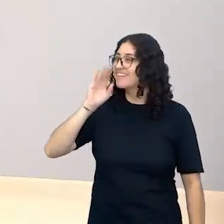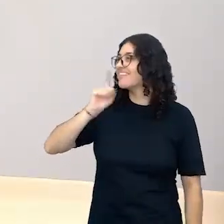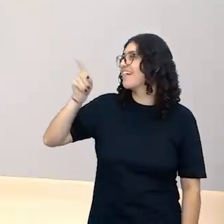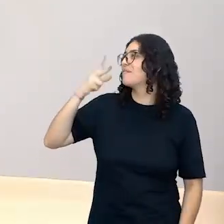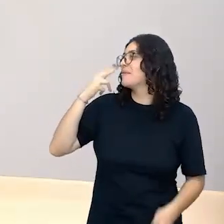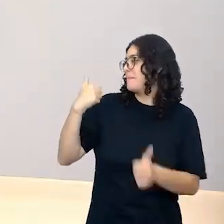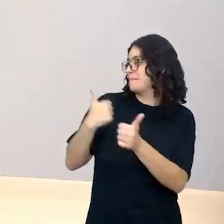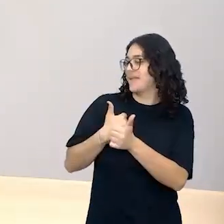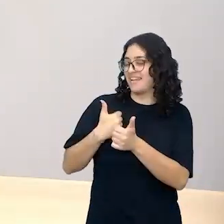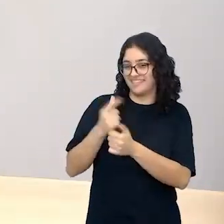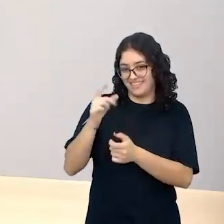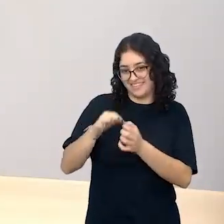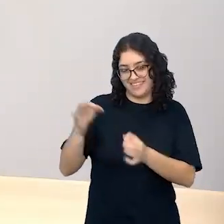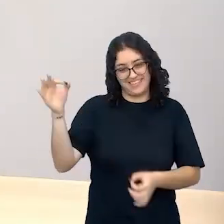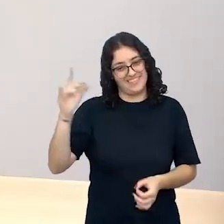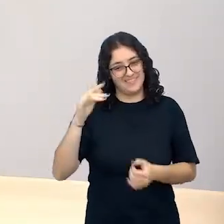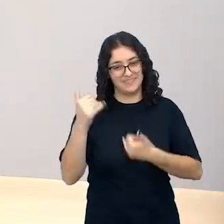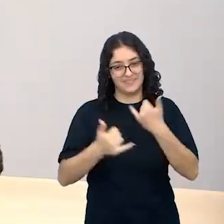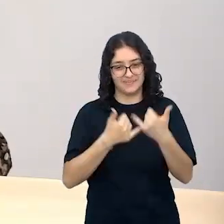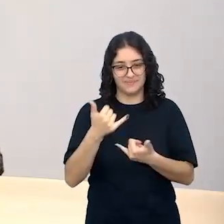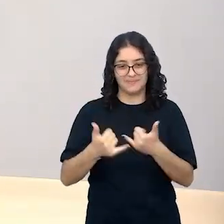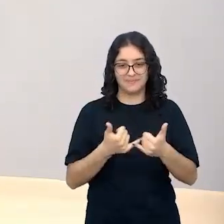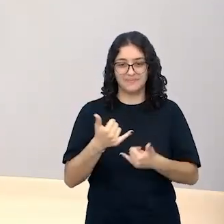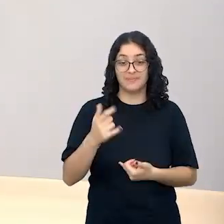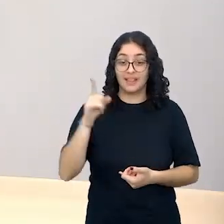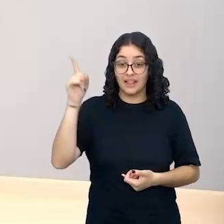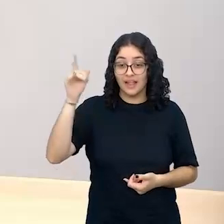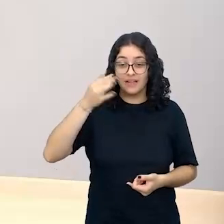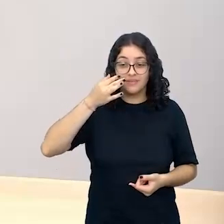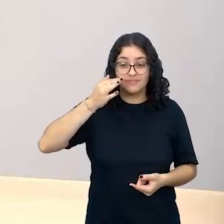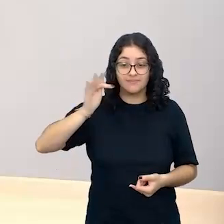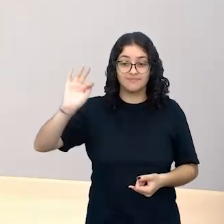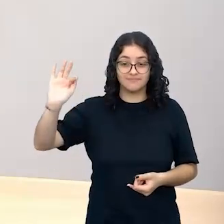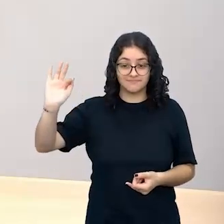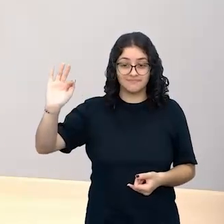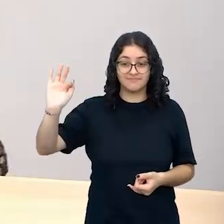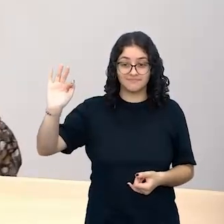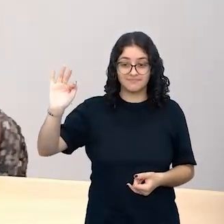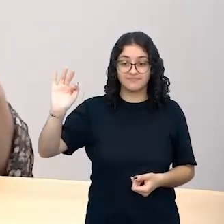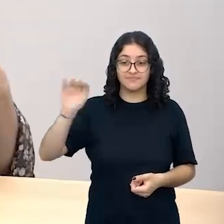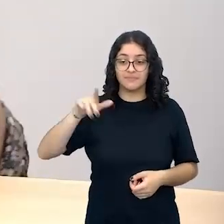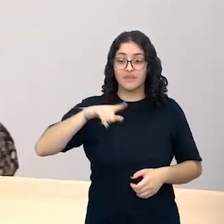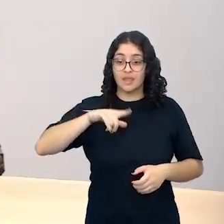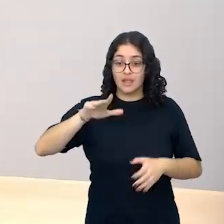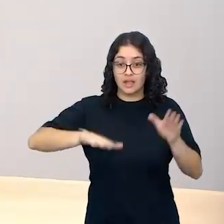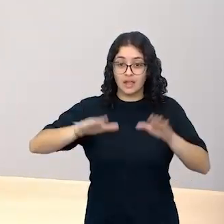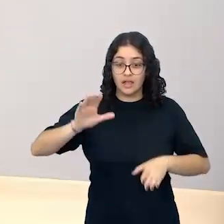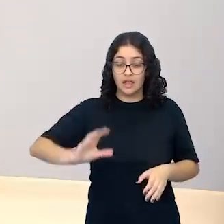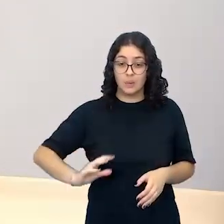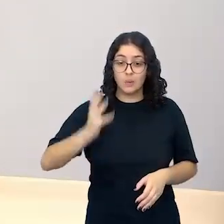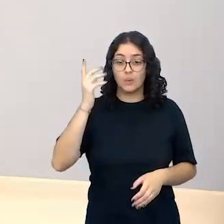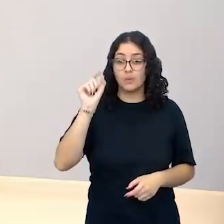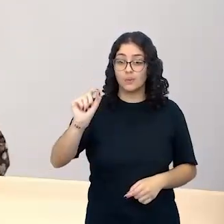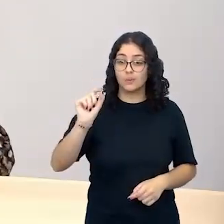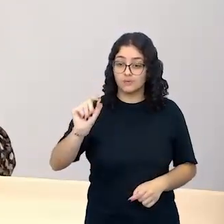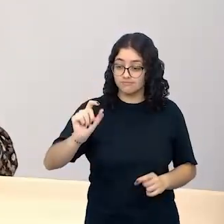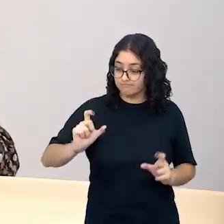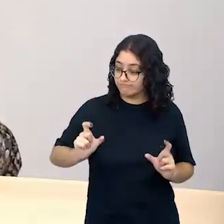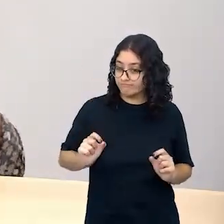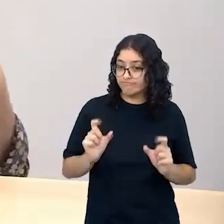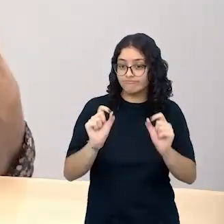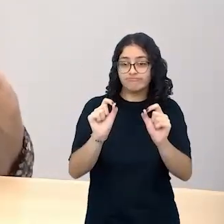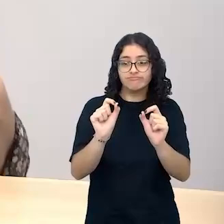terra. Brincadeira. Mas na França, muitos casos de câncer. E aí